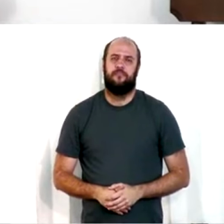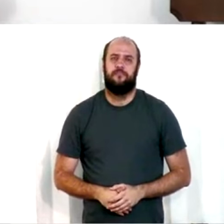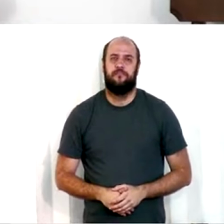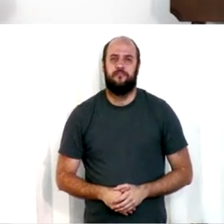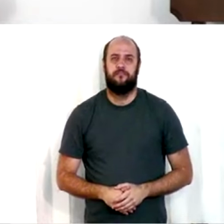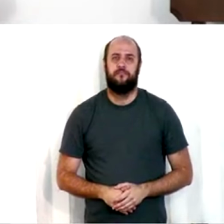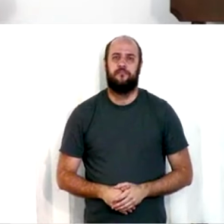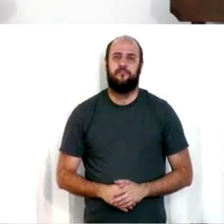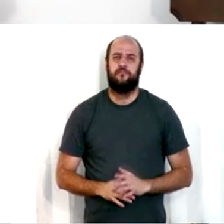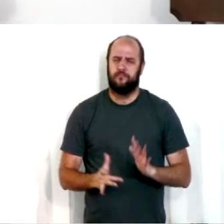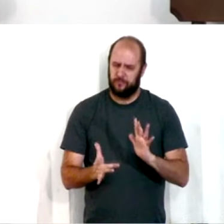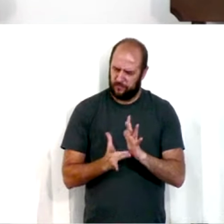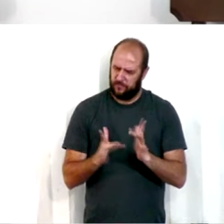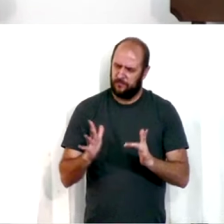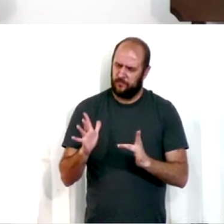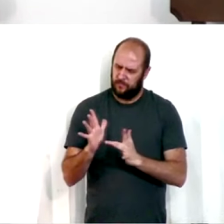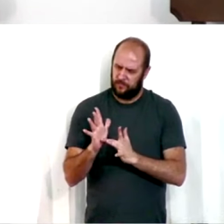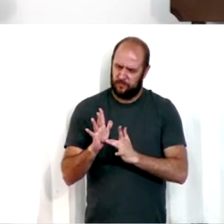é o monte